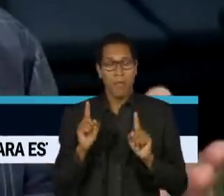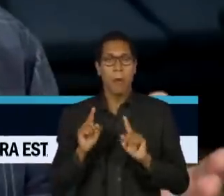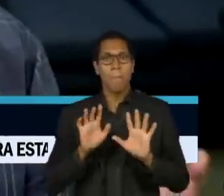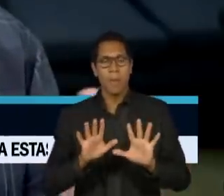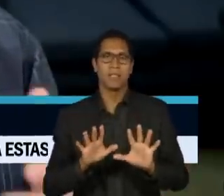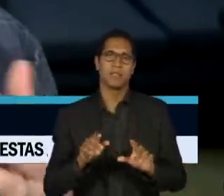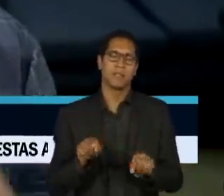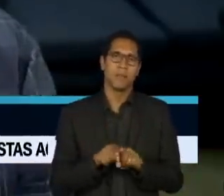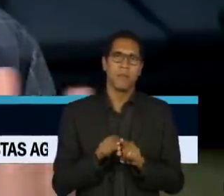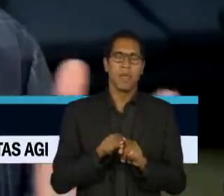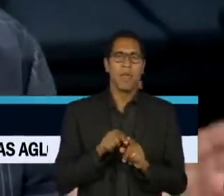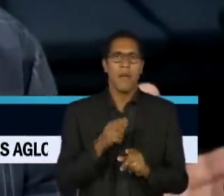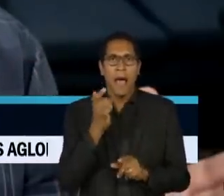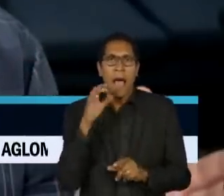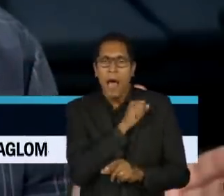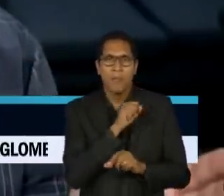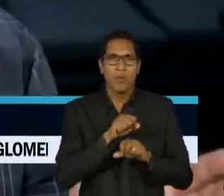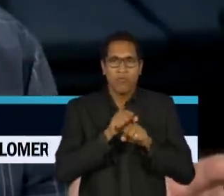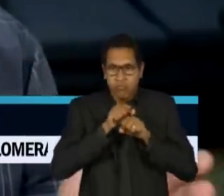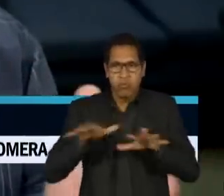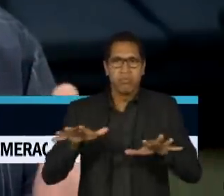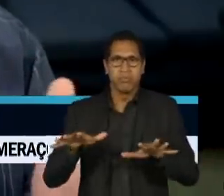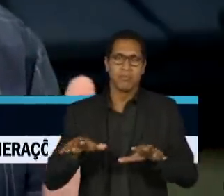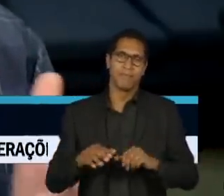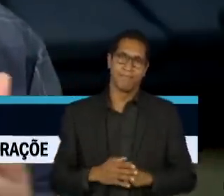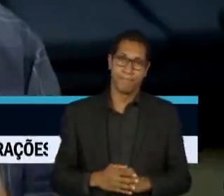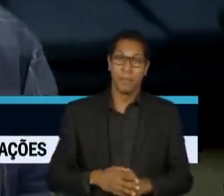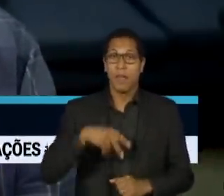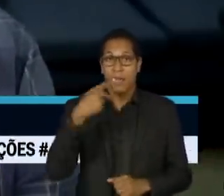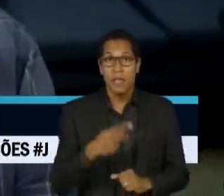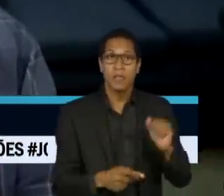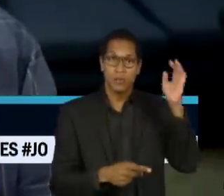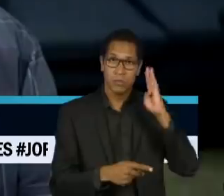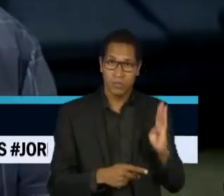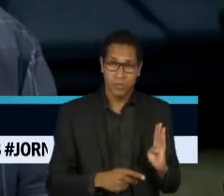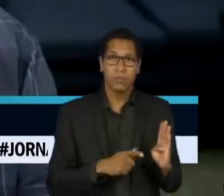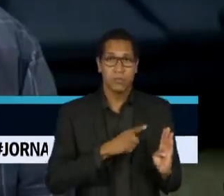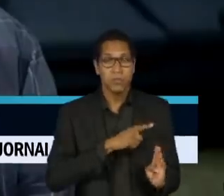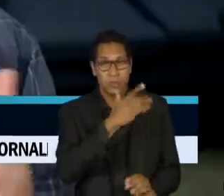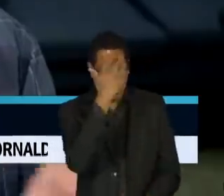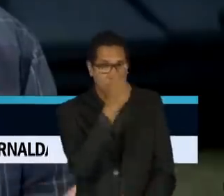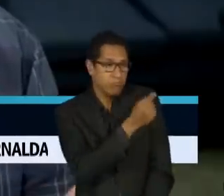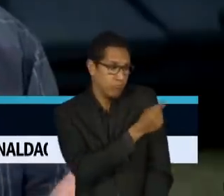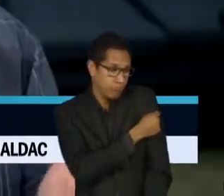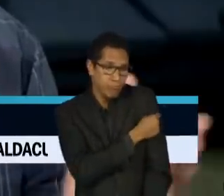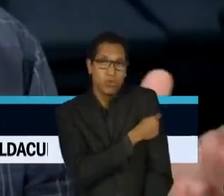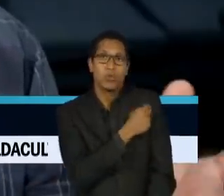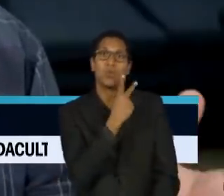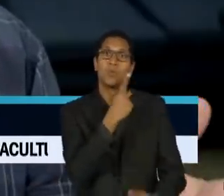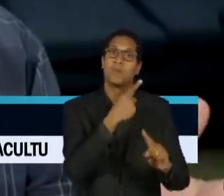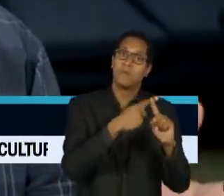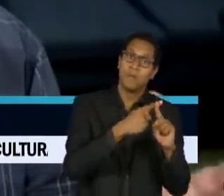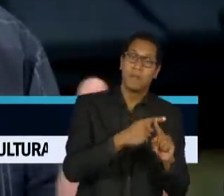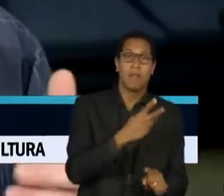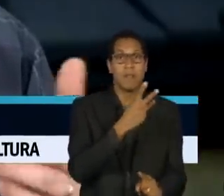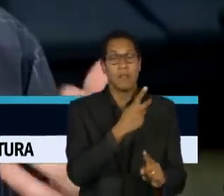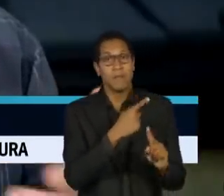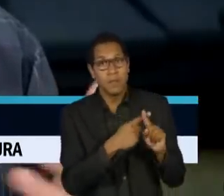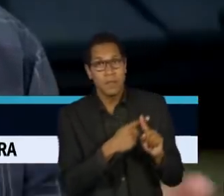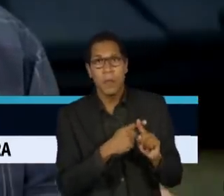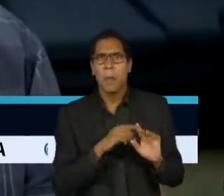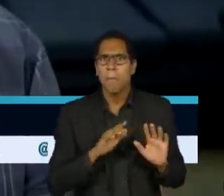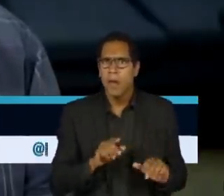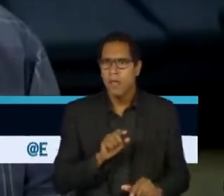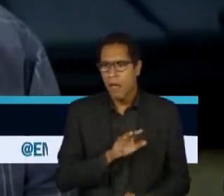com a vacinação subindo, a gente pode ter os vacinados protegidos, mas tem quem não se vacinou ainda, por mais que queira, que são as crianças.